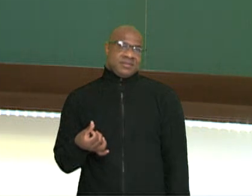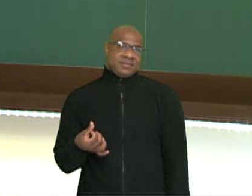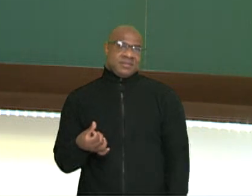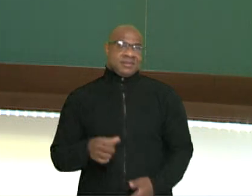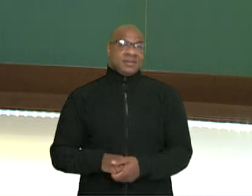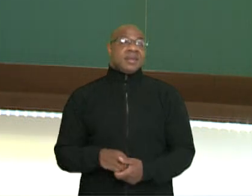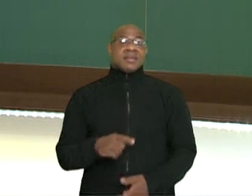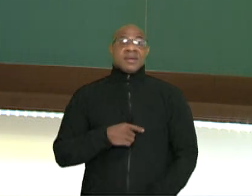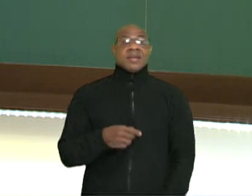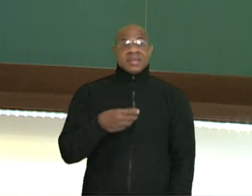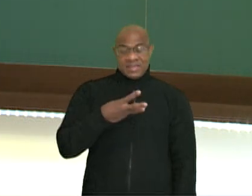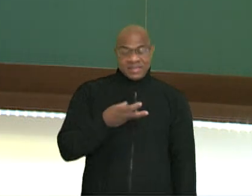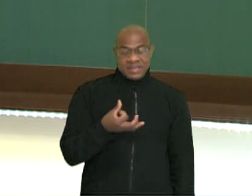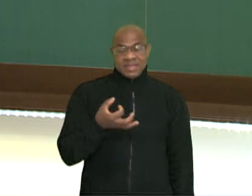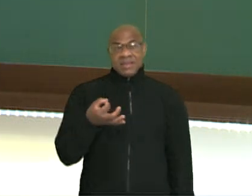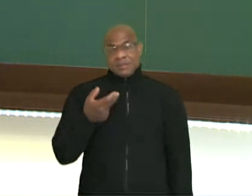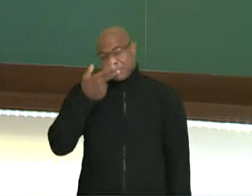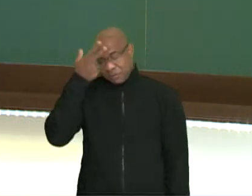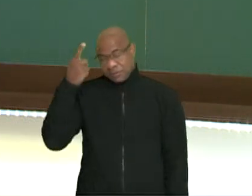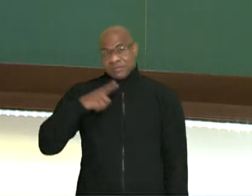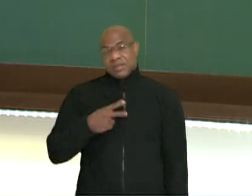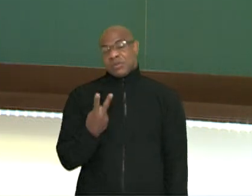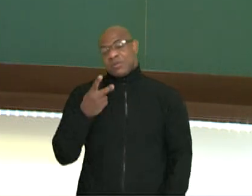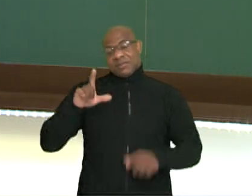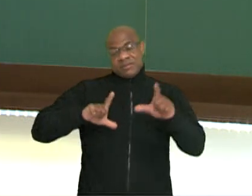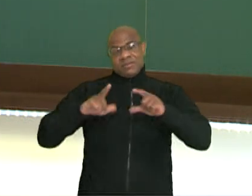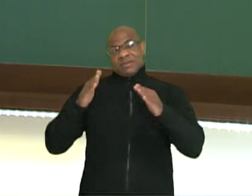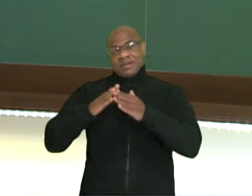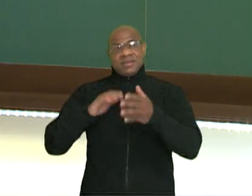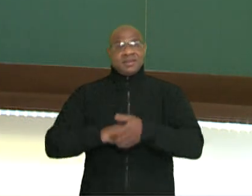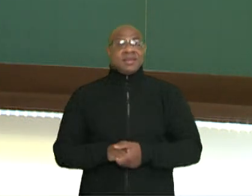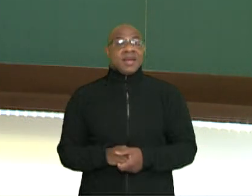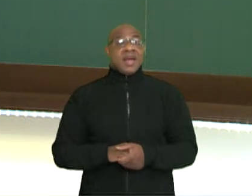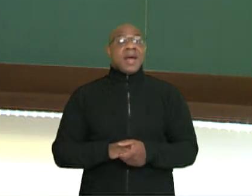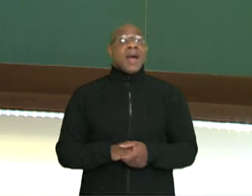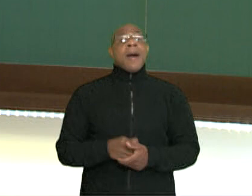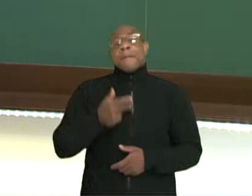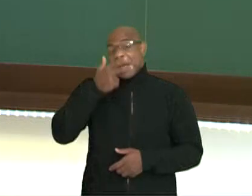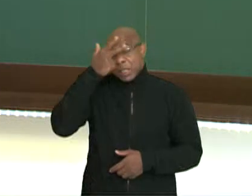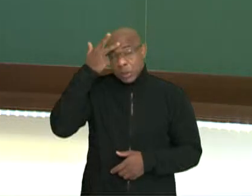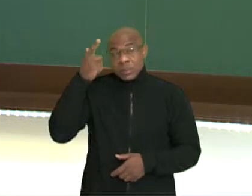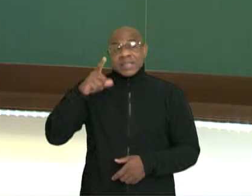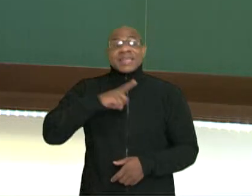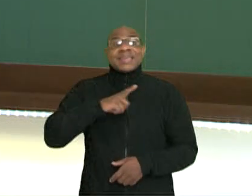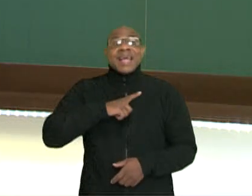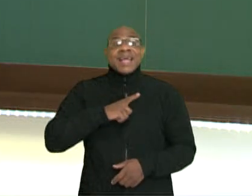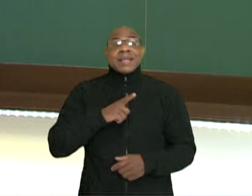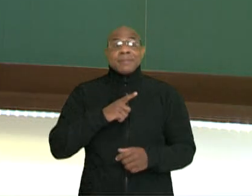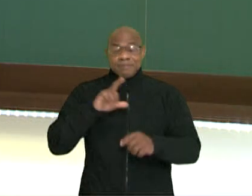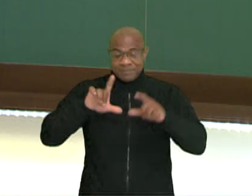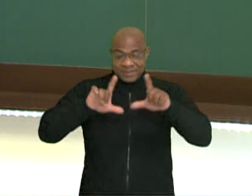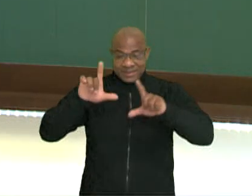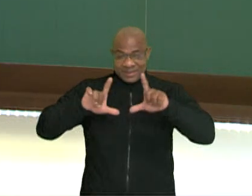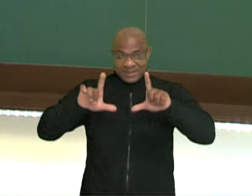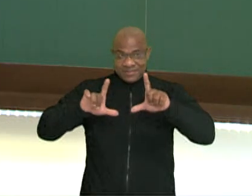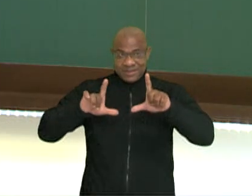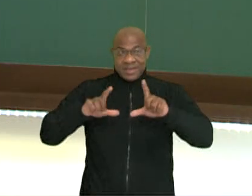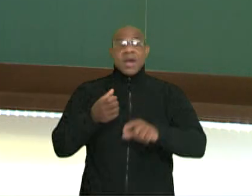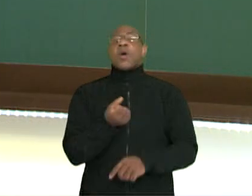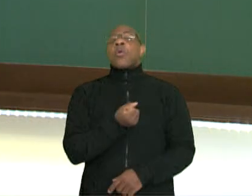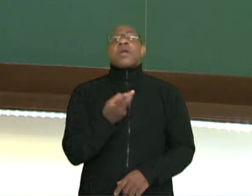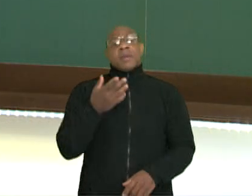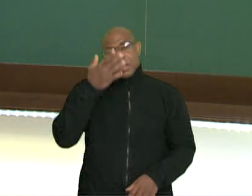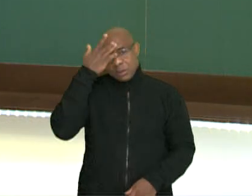dois aparelhos na sua casa. Letra B. Das pessoas que possuem TV, Quantas pessoas têm até dois aparelhos na sua